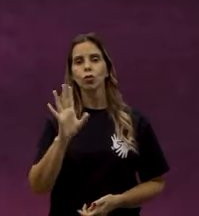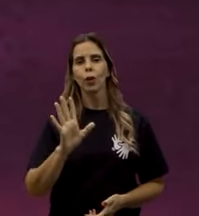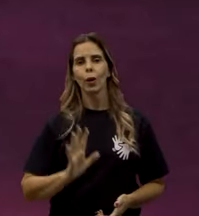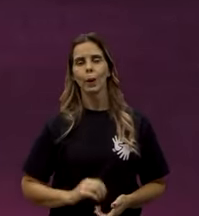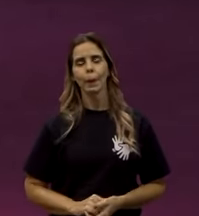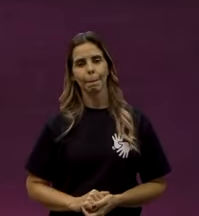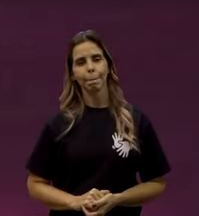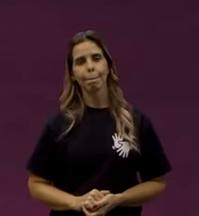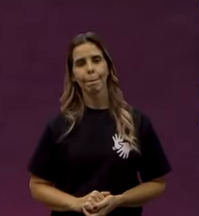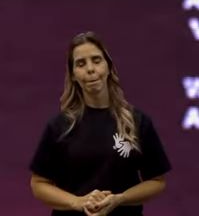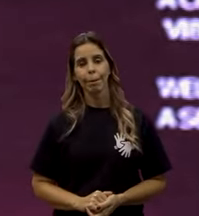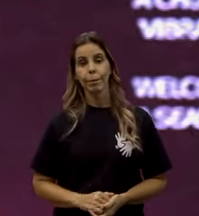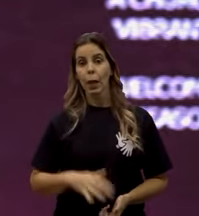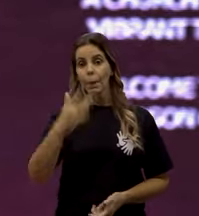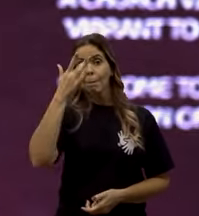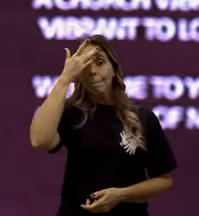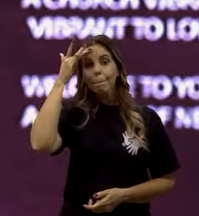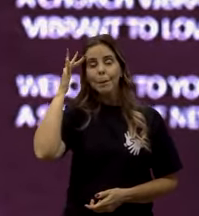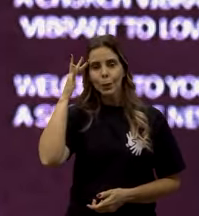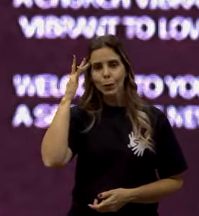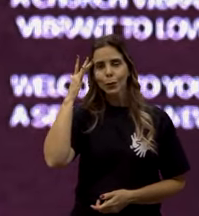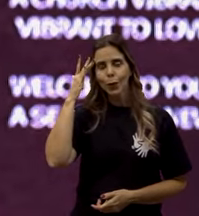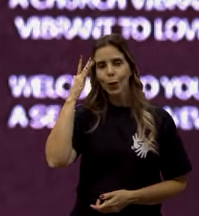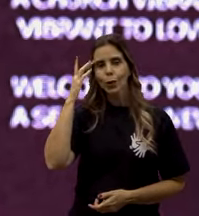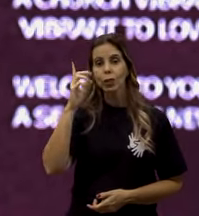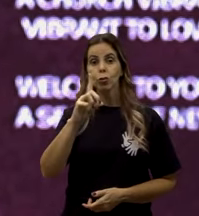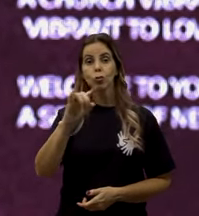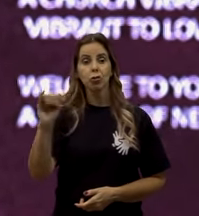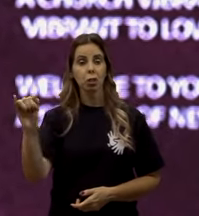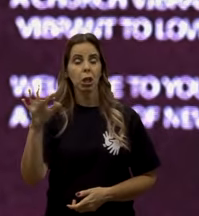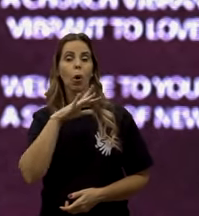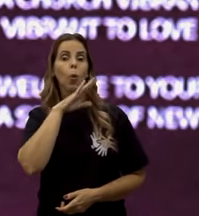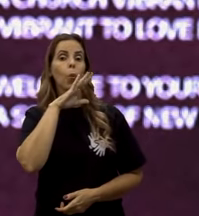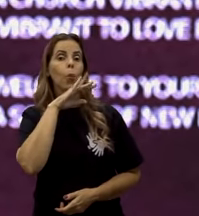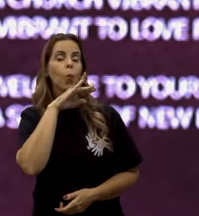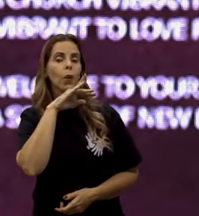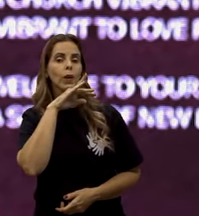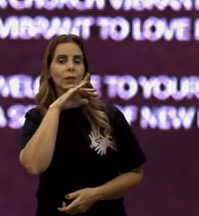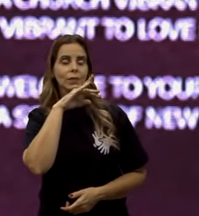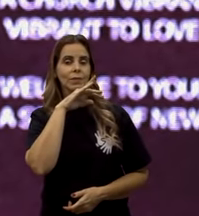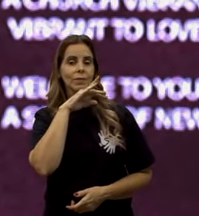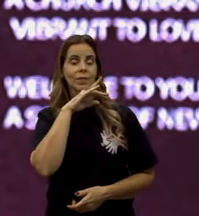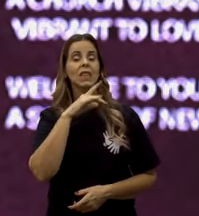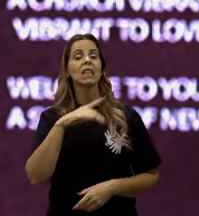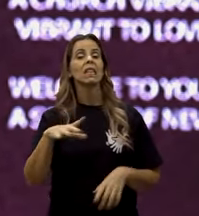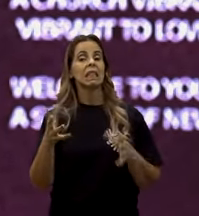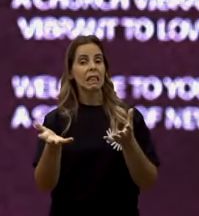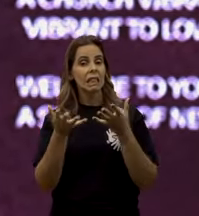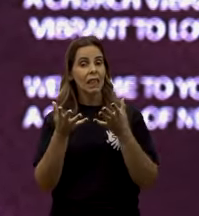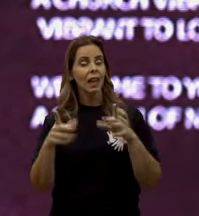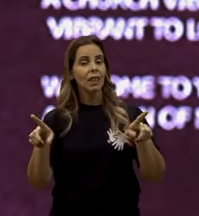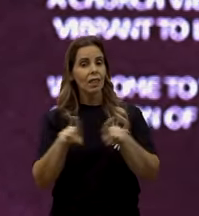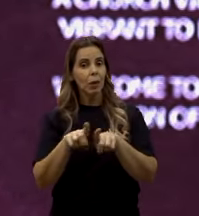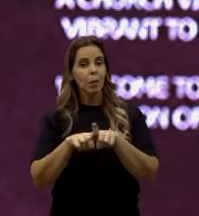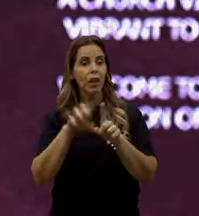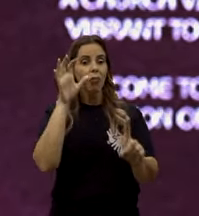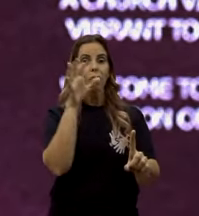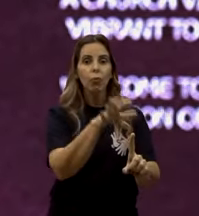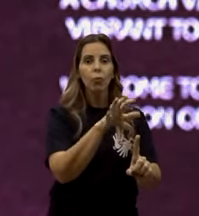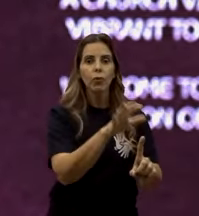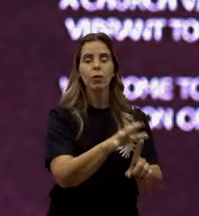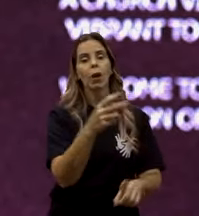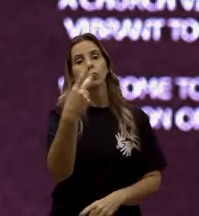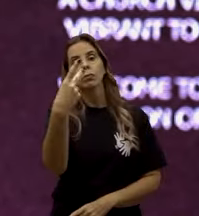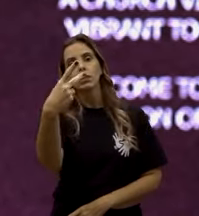o tanto de gente que o dia tá ruim e quer transformar o nosso dia ruim como o dia da pessoa tá